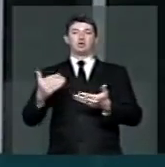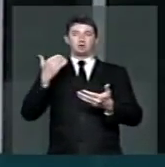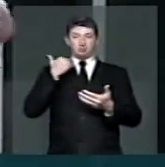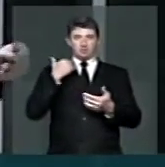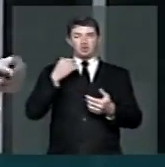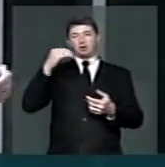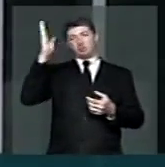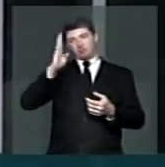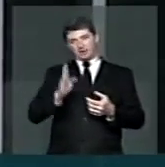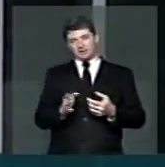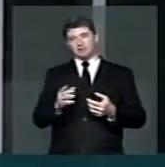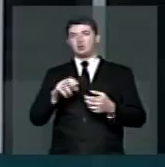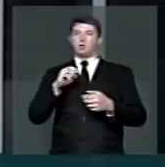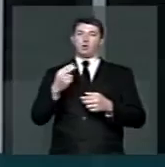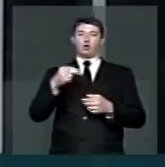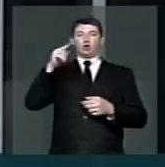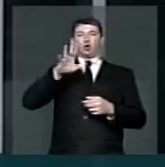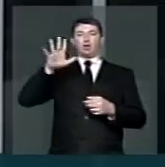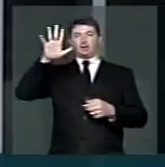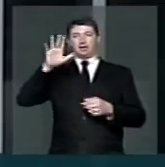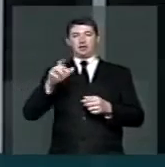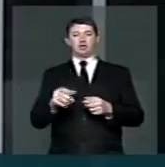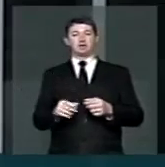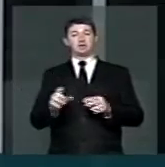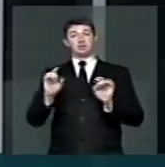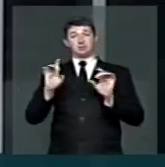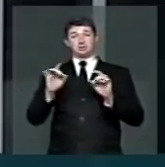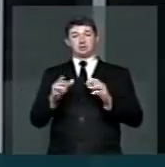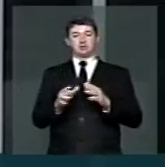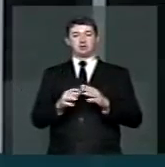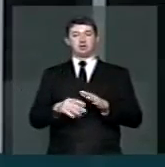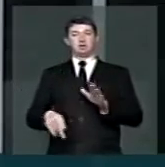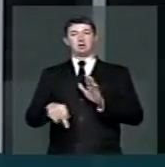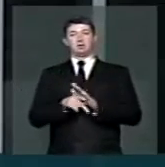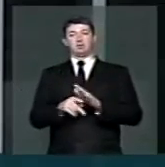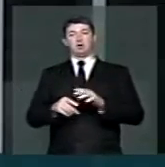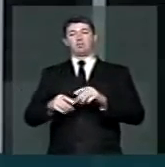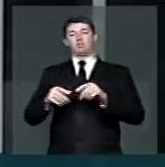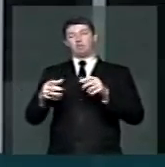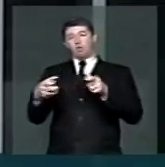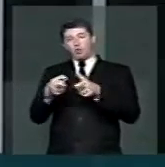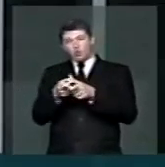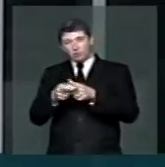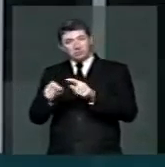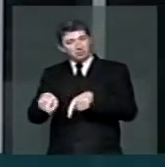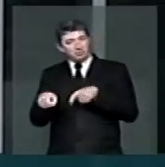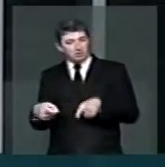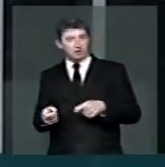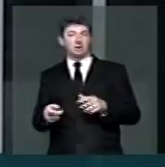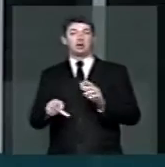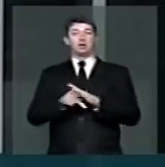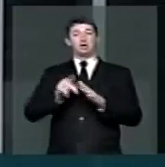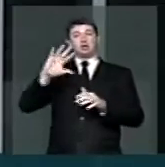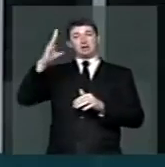como Banco do Brasil e Banco do Nordeste, em especial para os micro e pequenos agricultores do